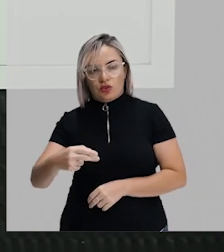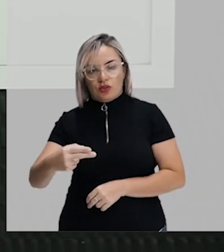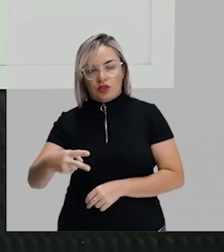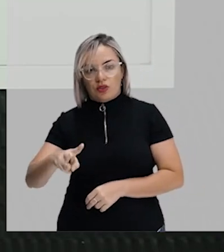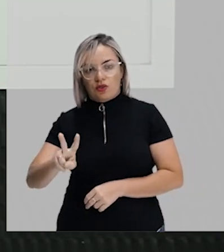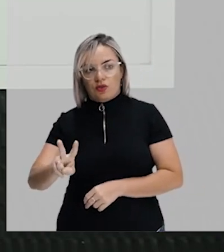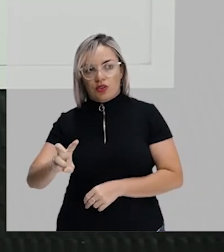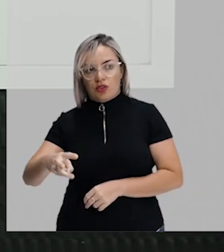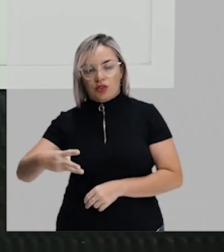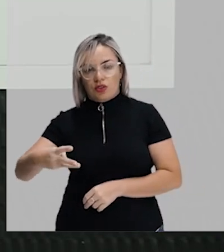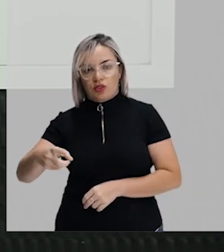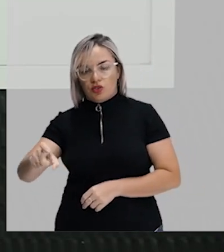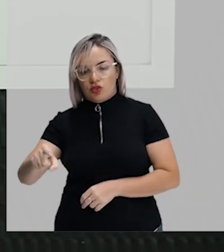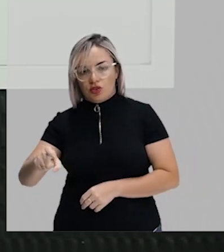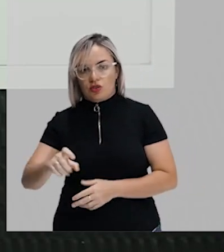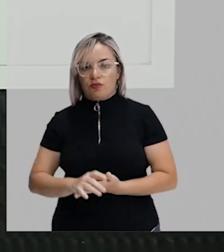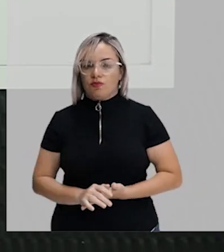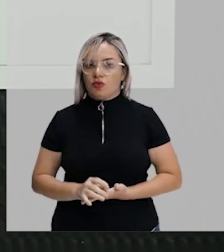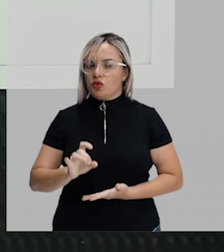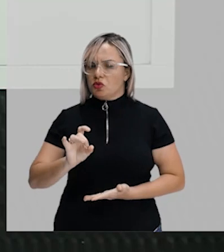Pronto.